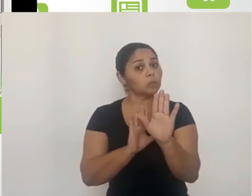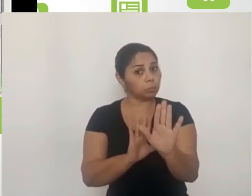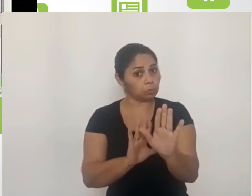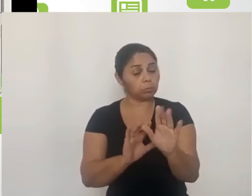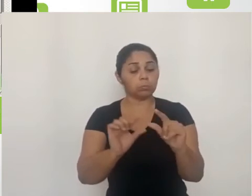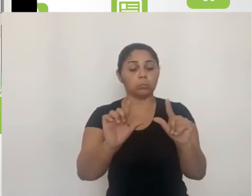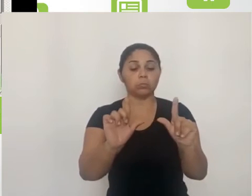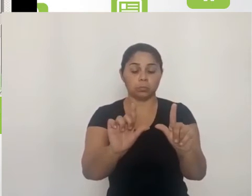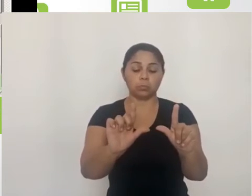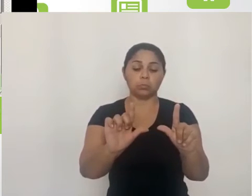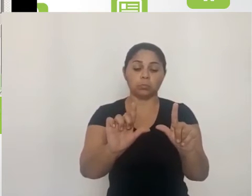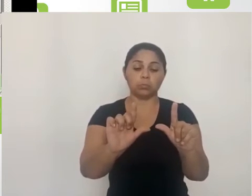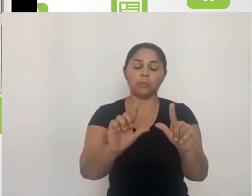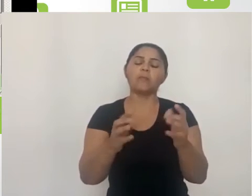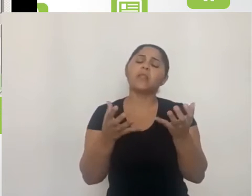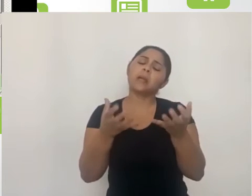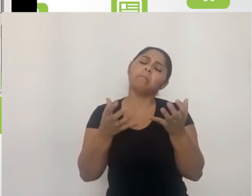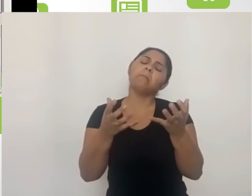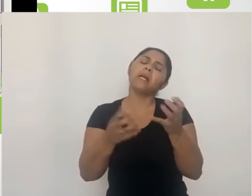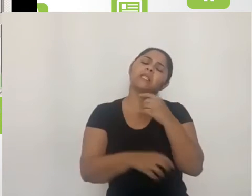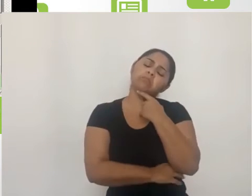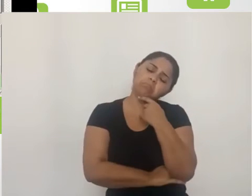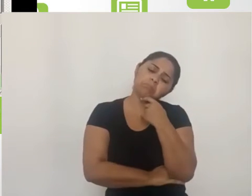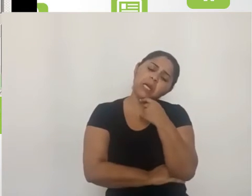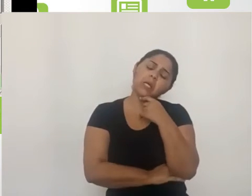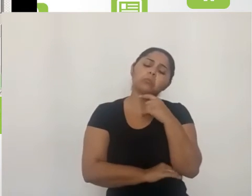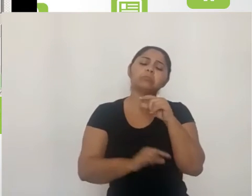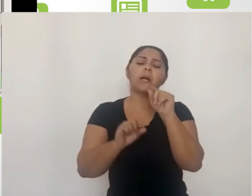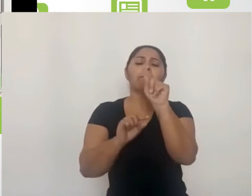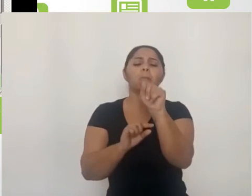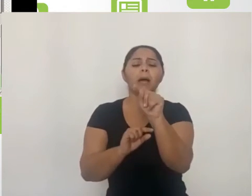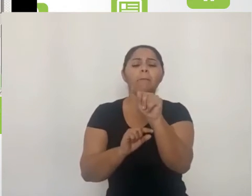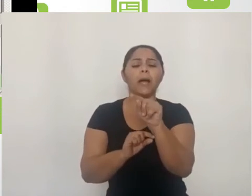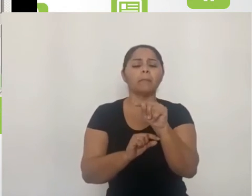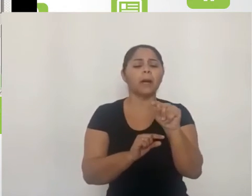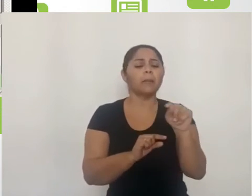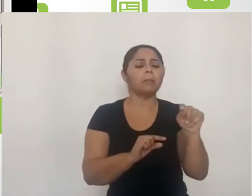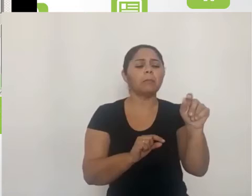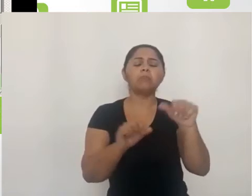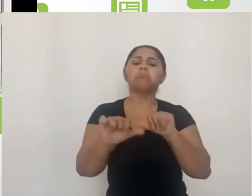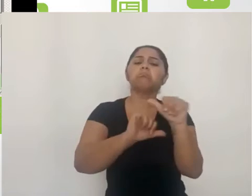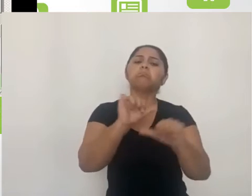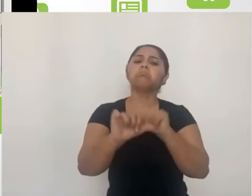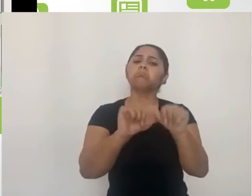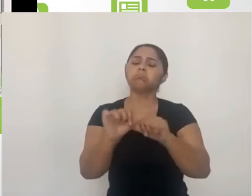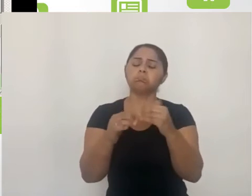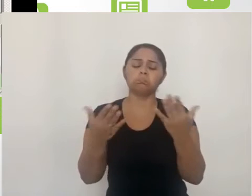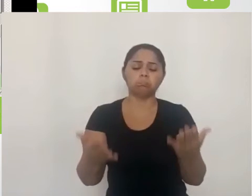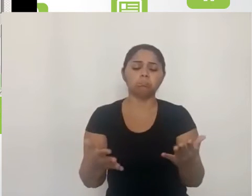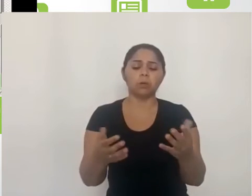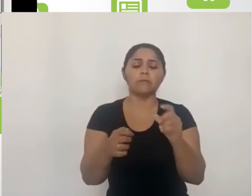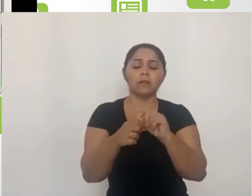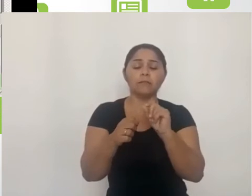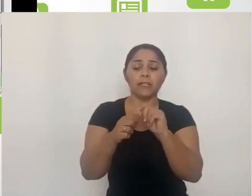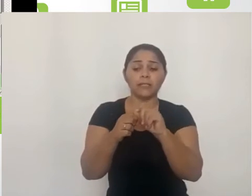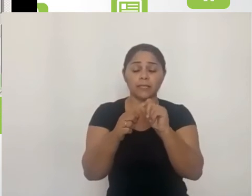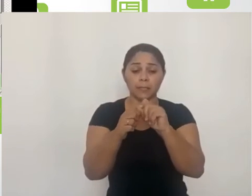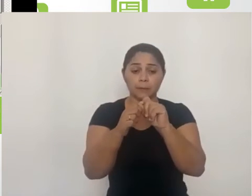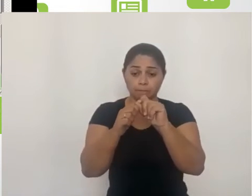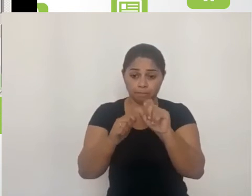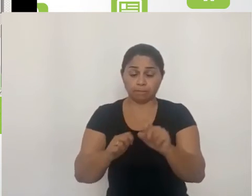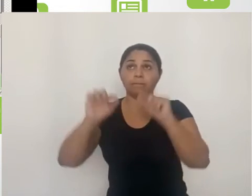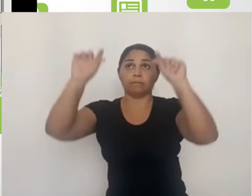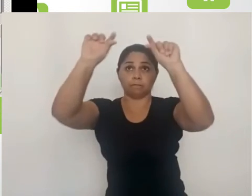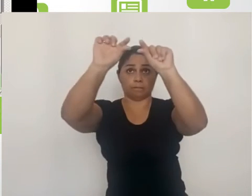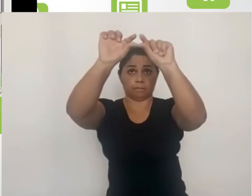vermelho, um retângulo vermelho. Eu quero tirar essa seleção aqui em volta do meu objeto. Então, na